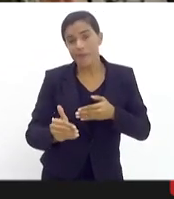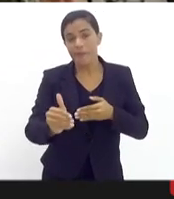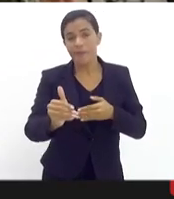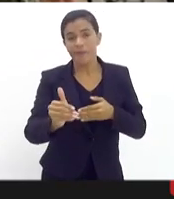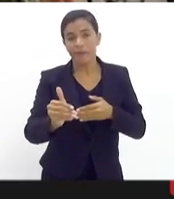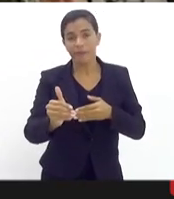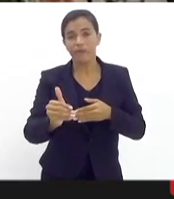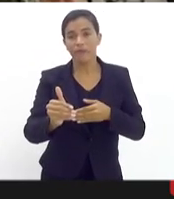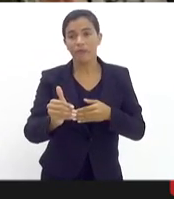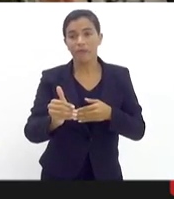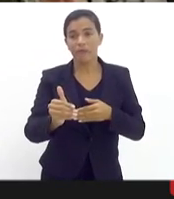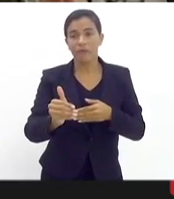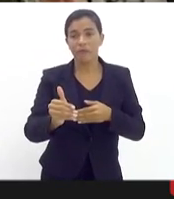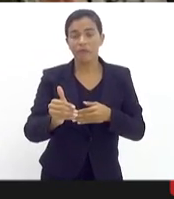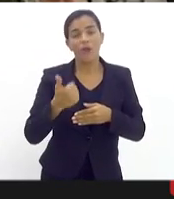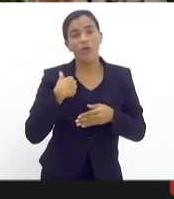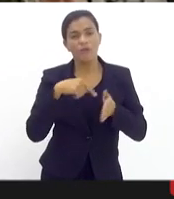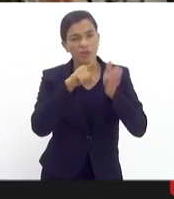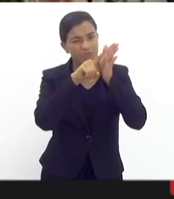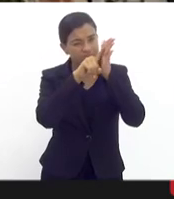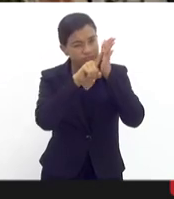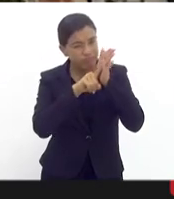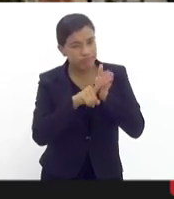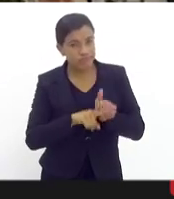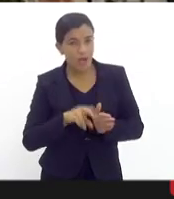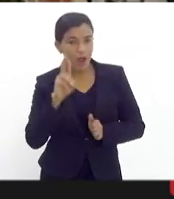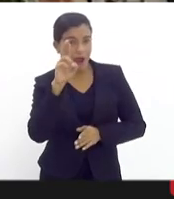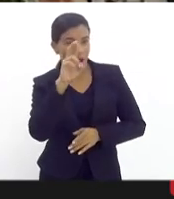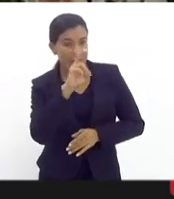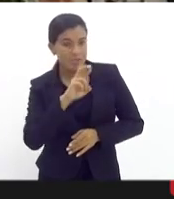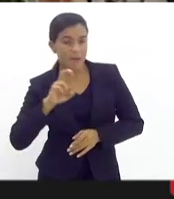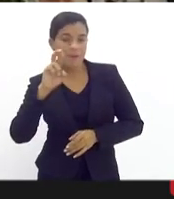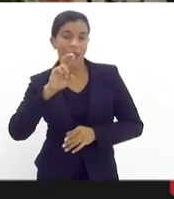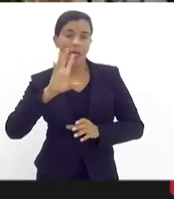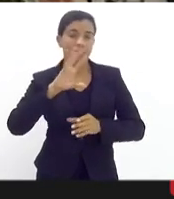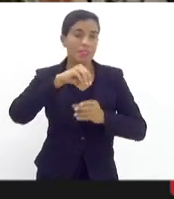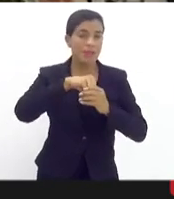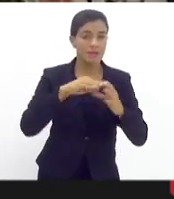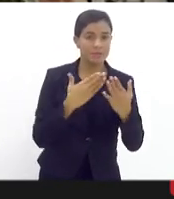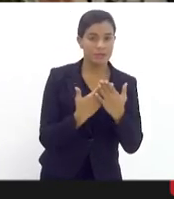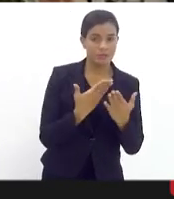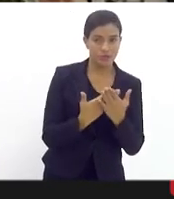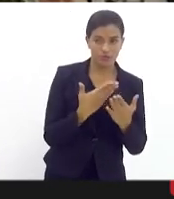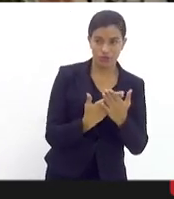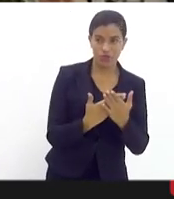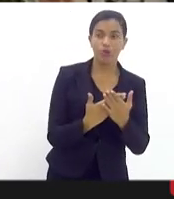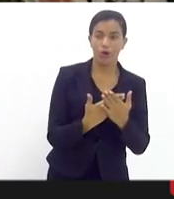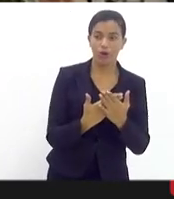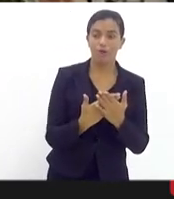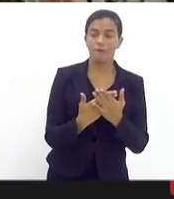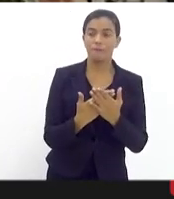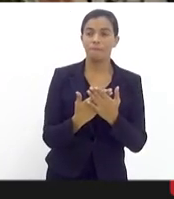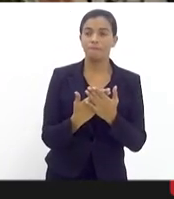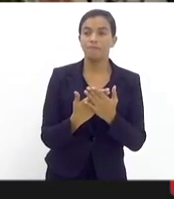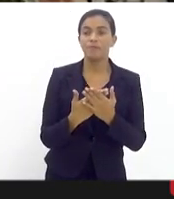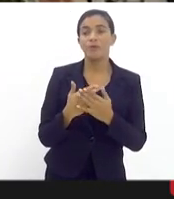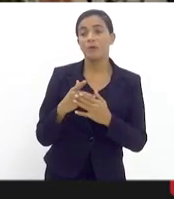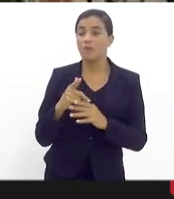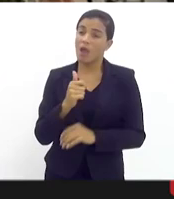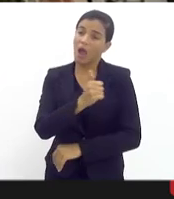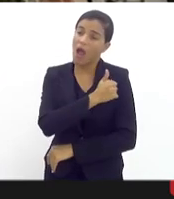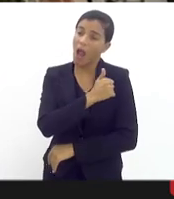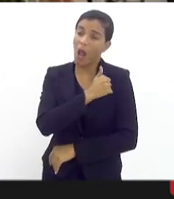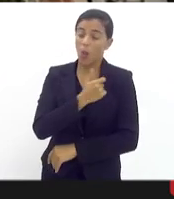eu fui examinar o que acontece nas escolas mais, digamos assim, de alunos